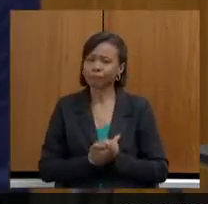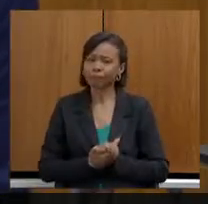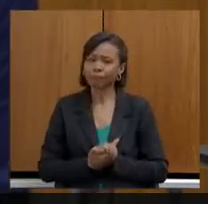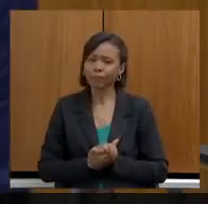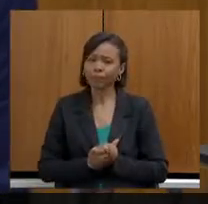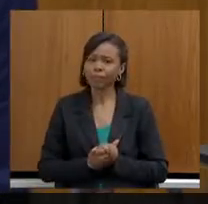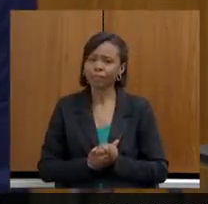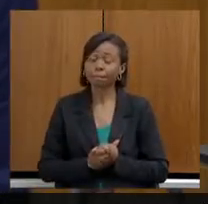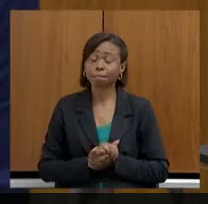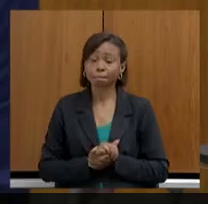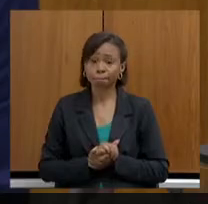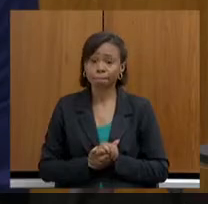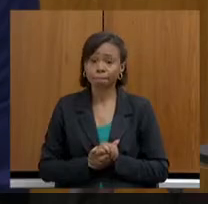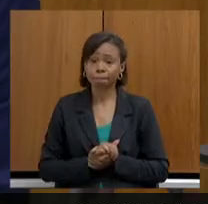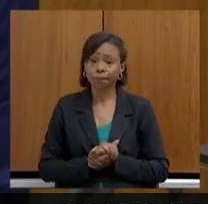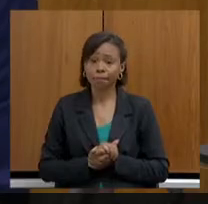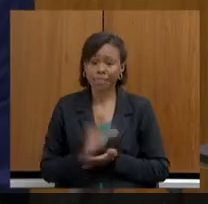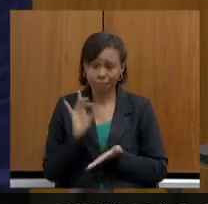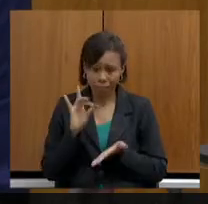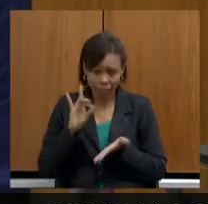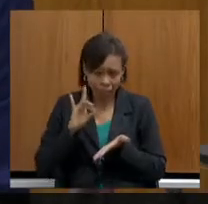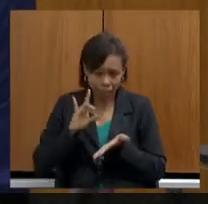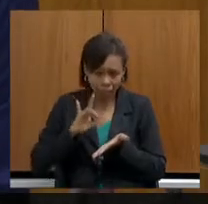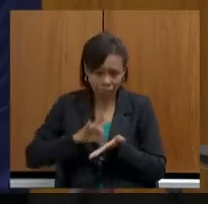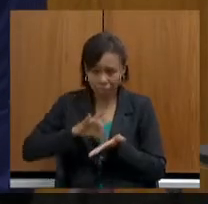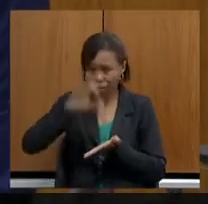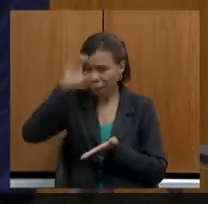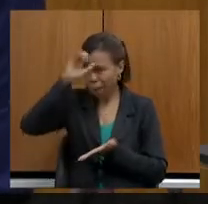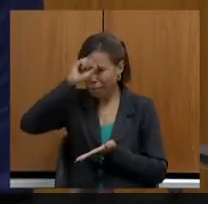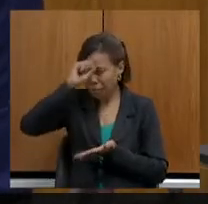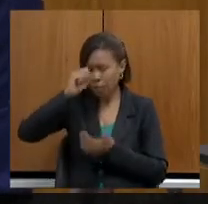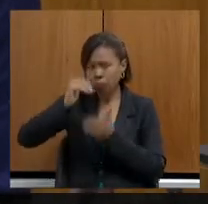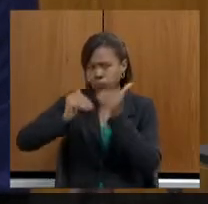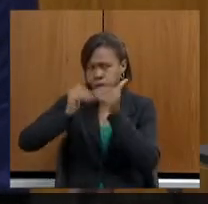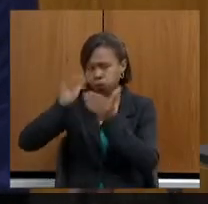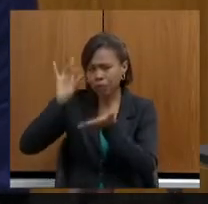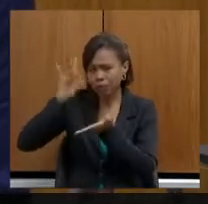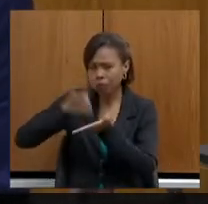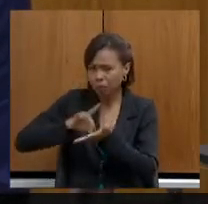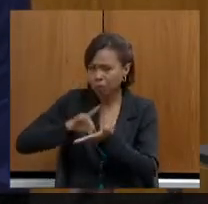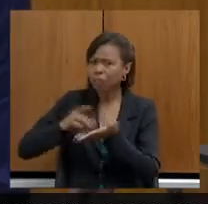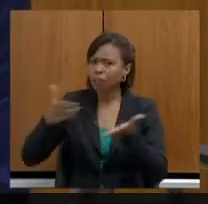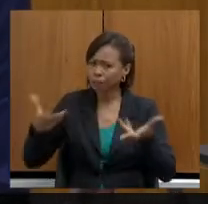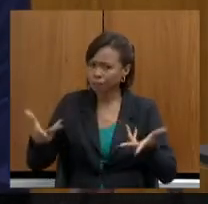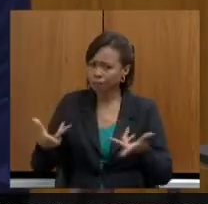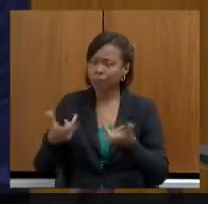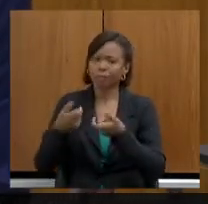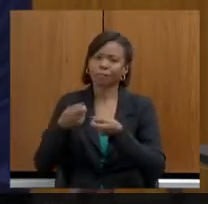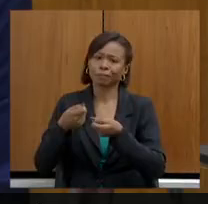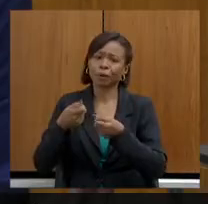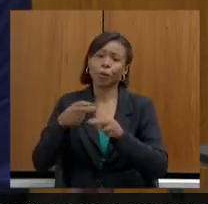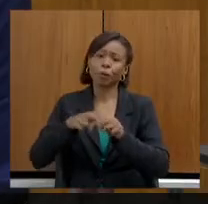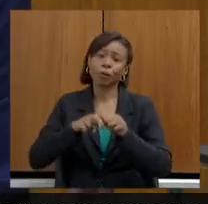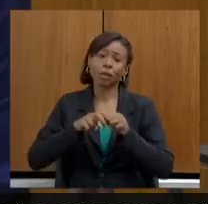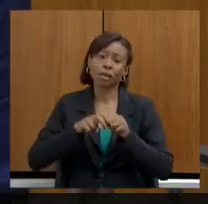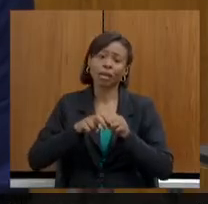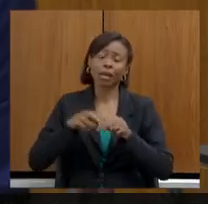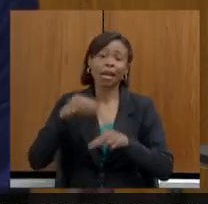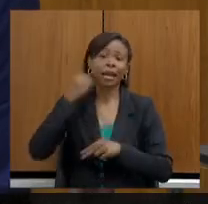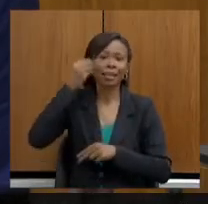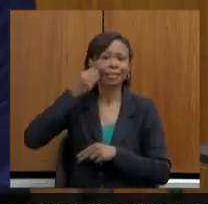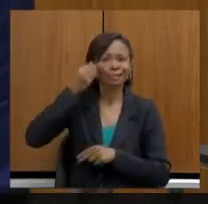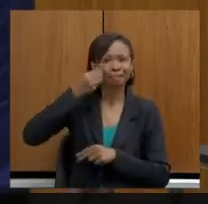aprender na prática se mostra muito eficiente pois através dessa vivência